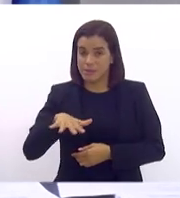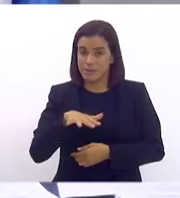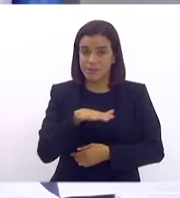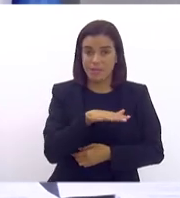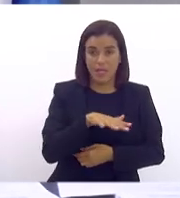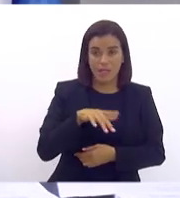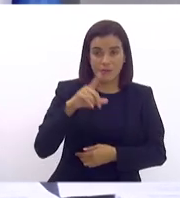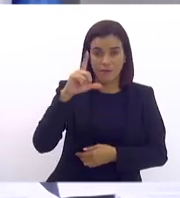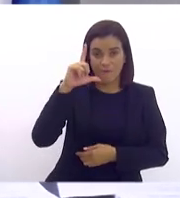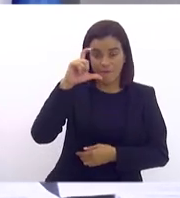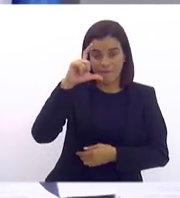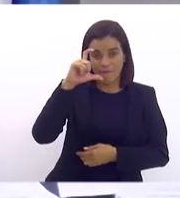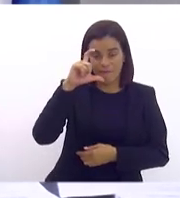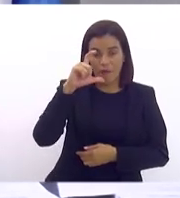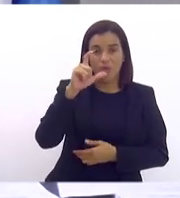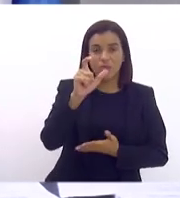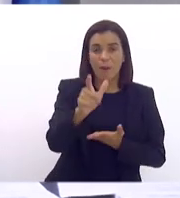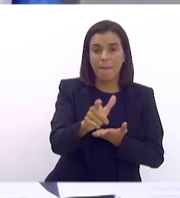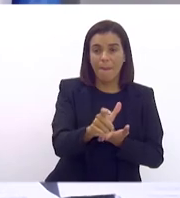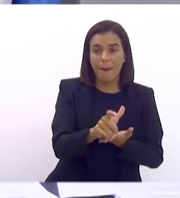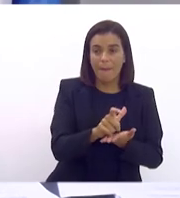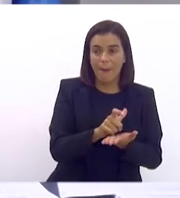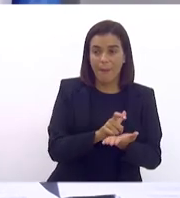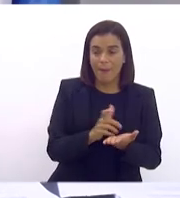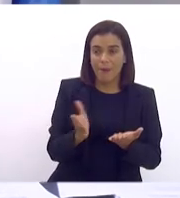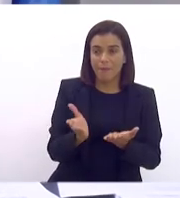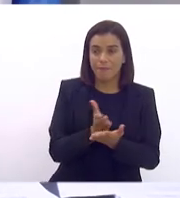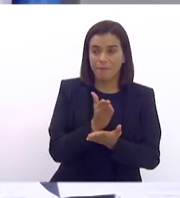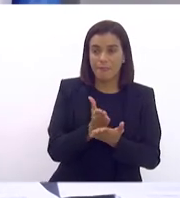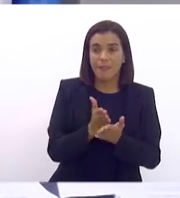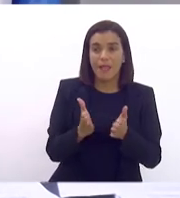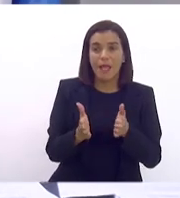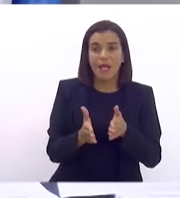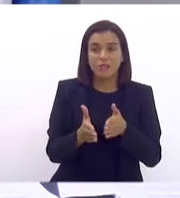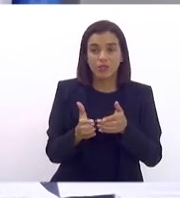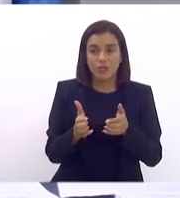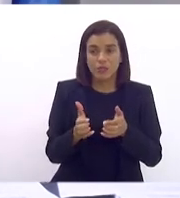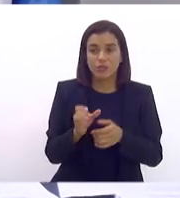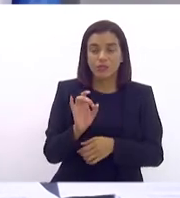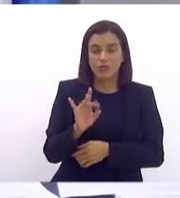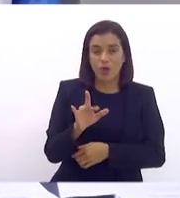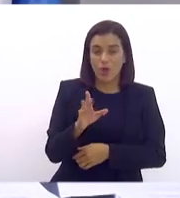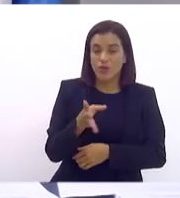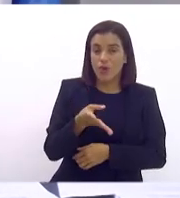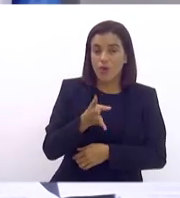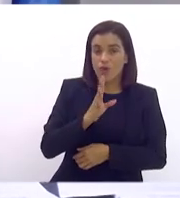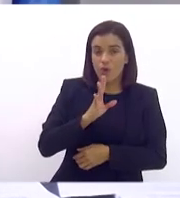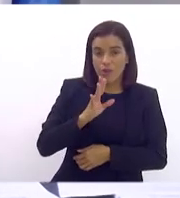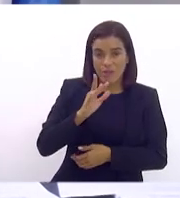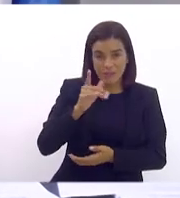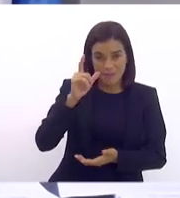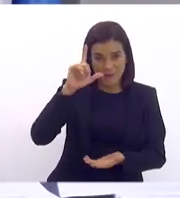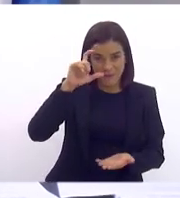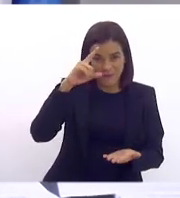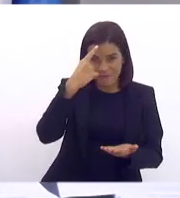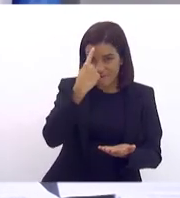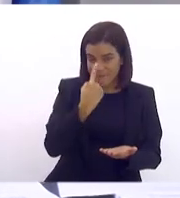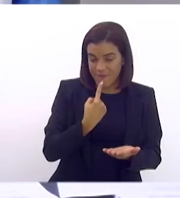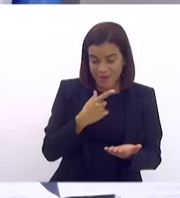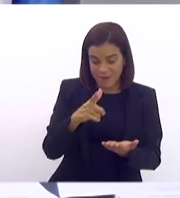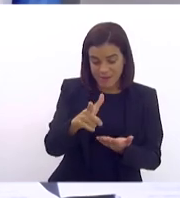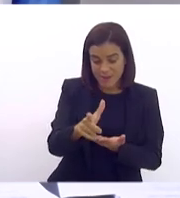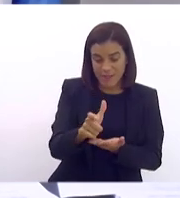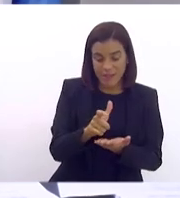reconhecimento fotográfico equivocados. E a solicitação não só de conhecimento desses dois casos, mas que a